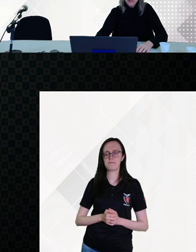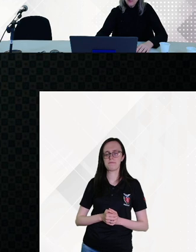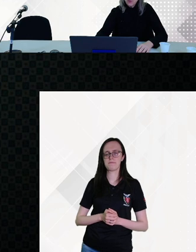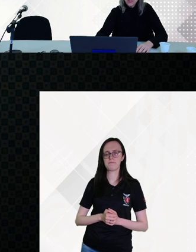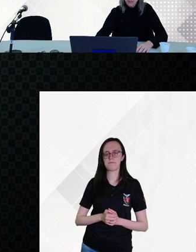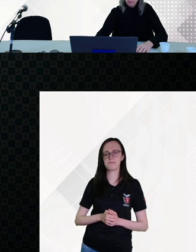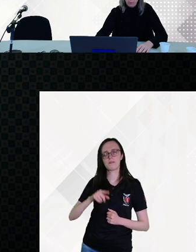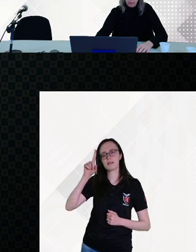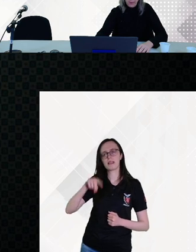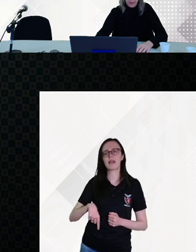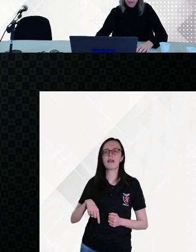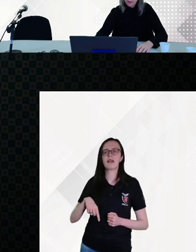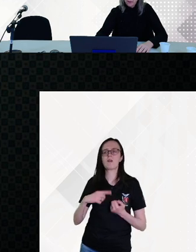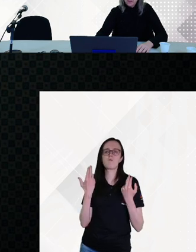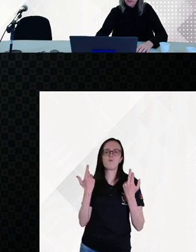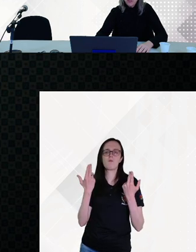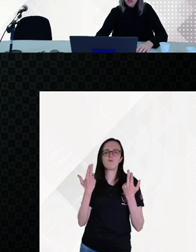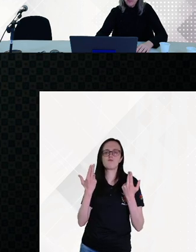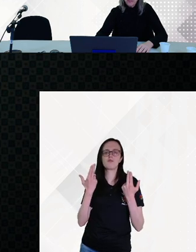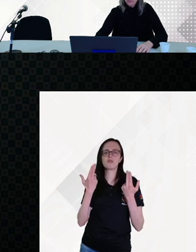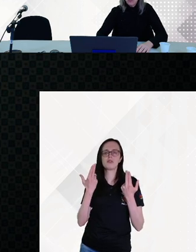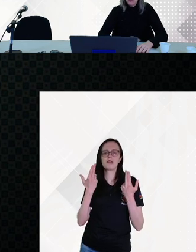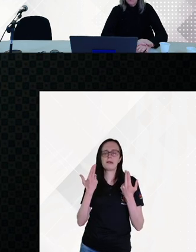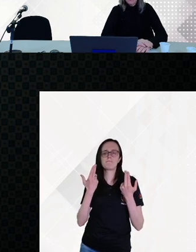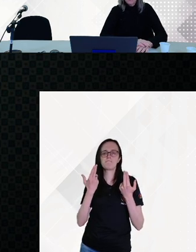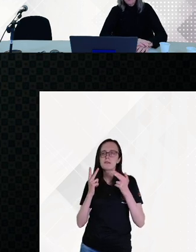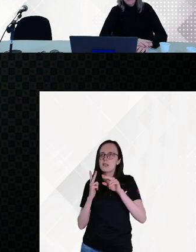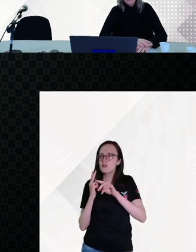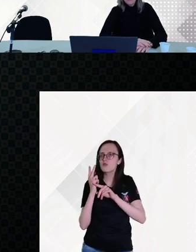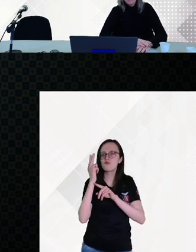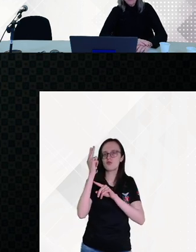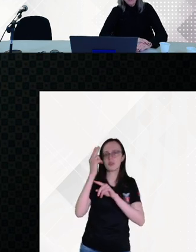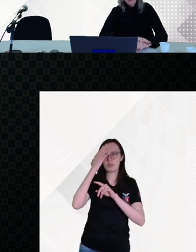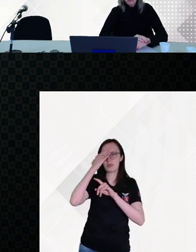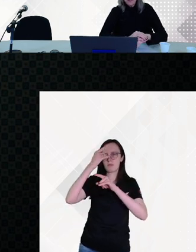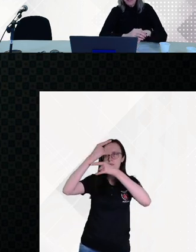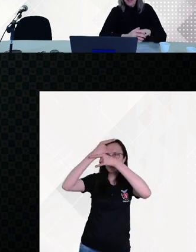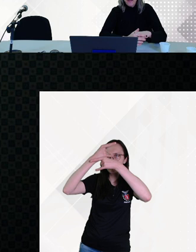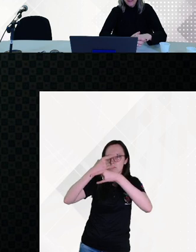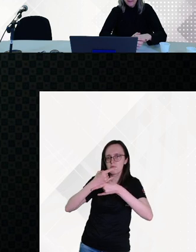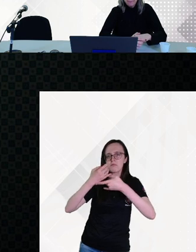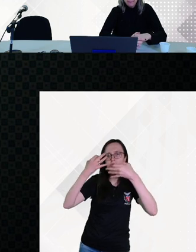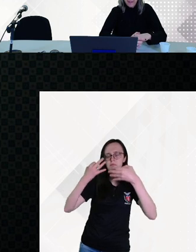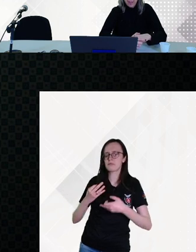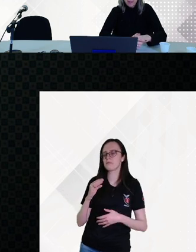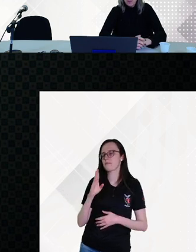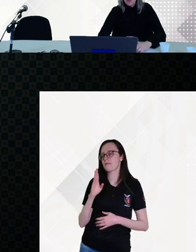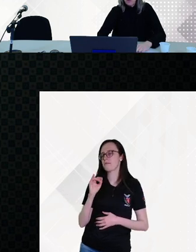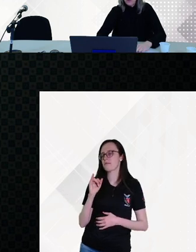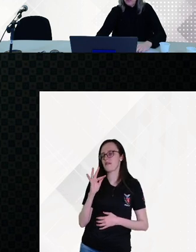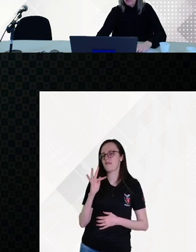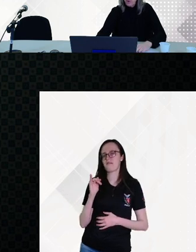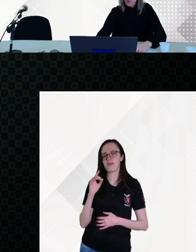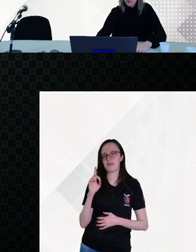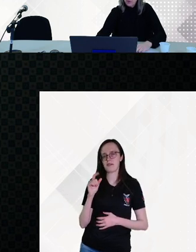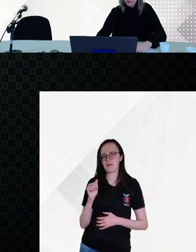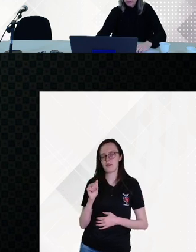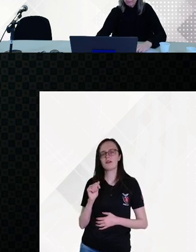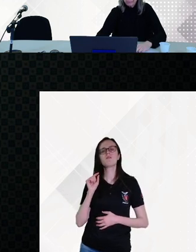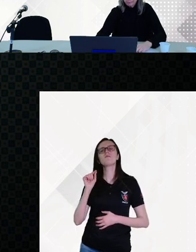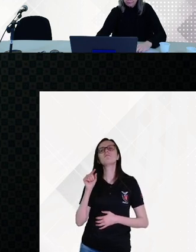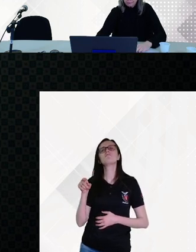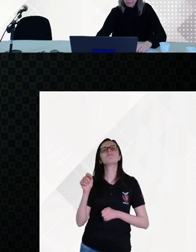uma cirurgia, tá? De fechamento dessa espinha bífida aberta, tá? O que